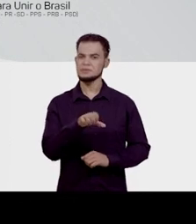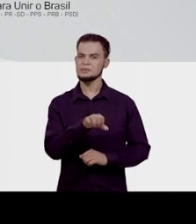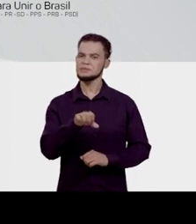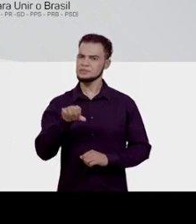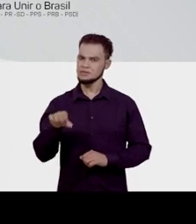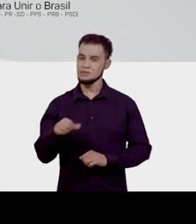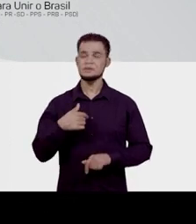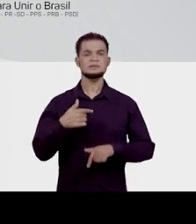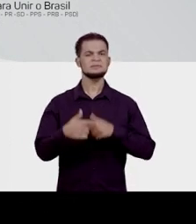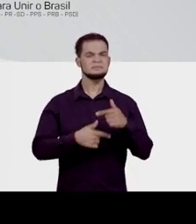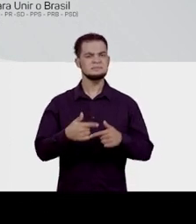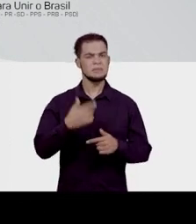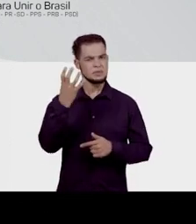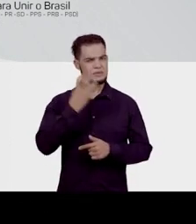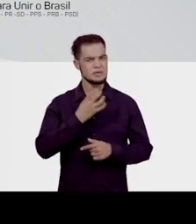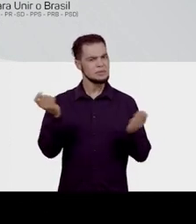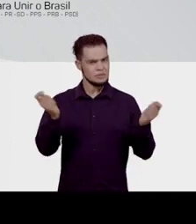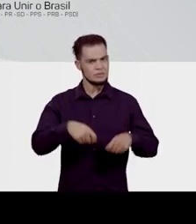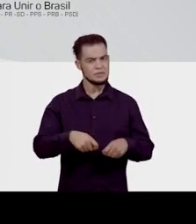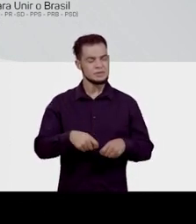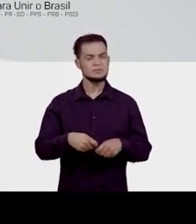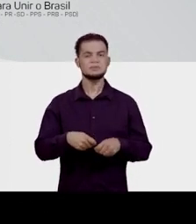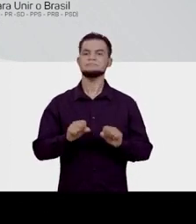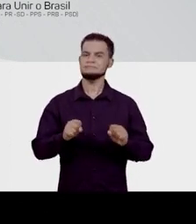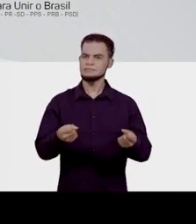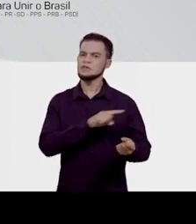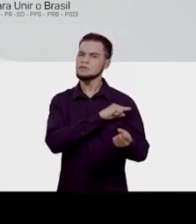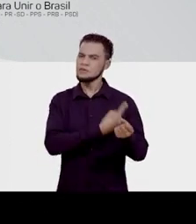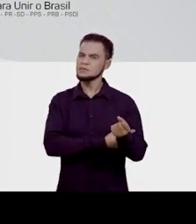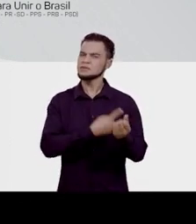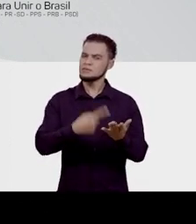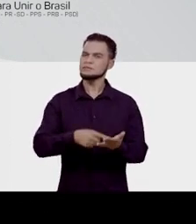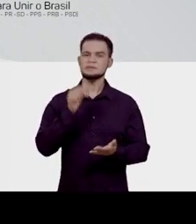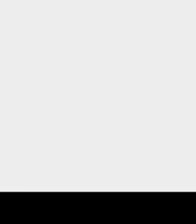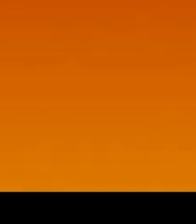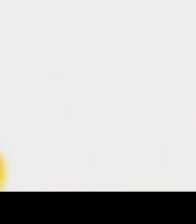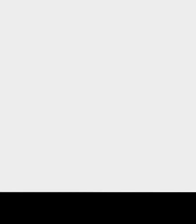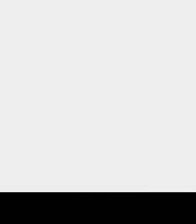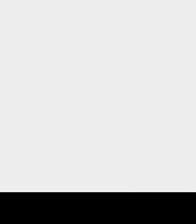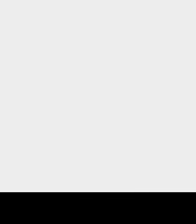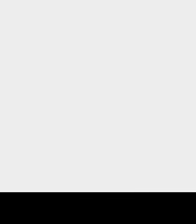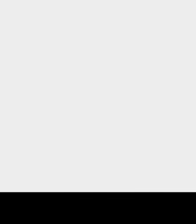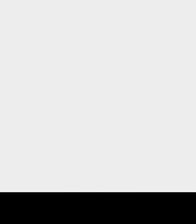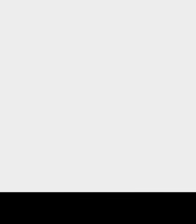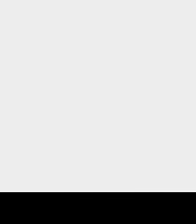11999. Trabalho sério e competente, com a força e o compromisso da mulher.